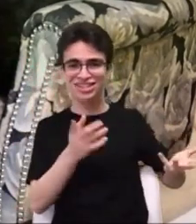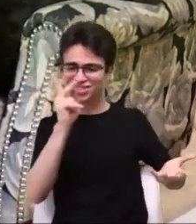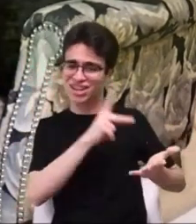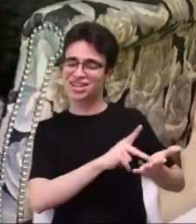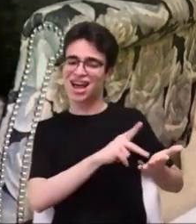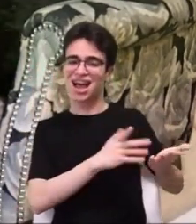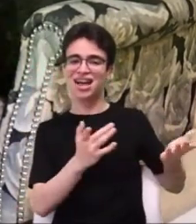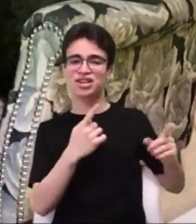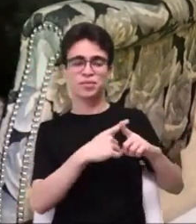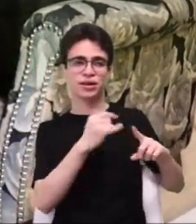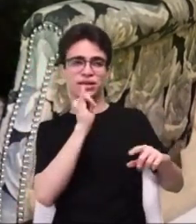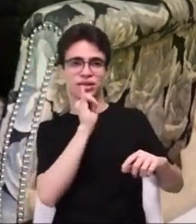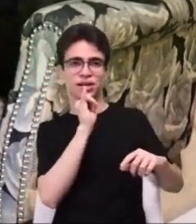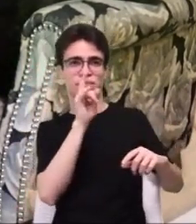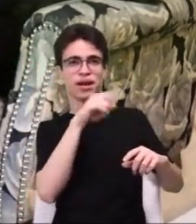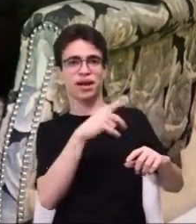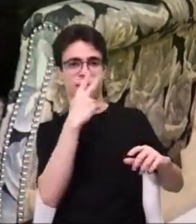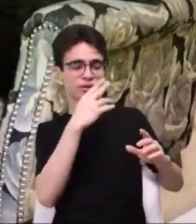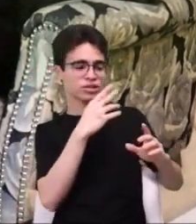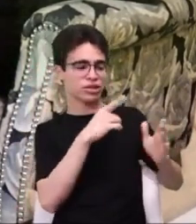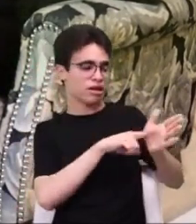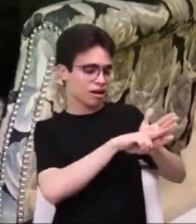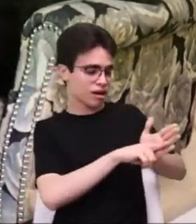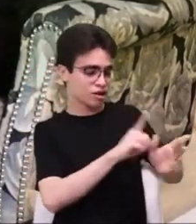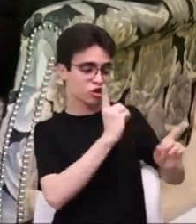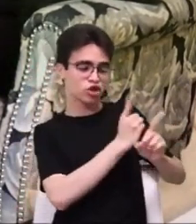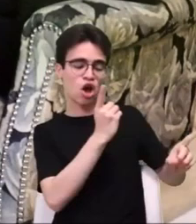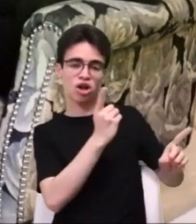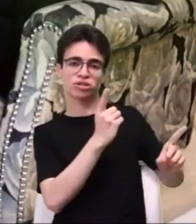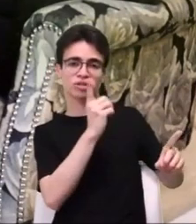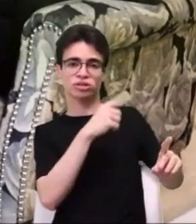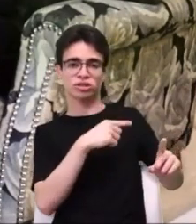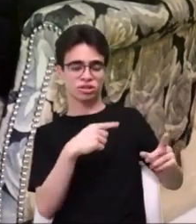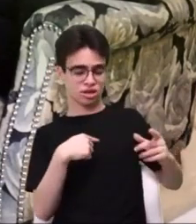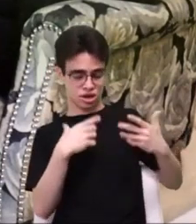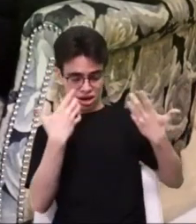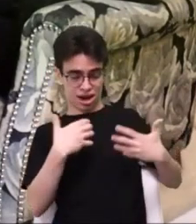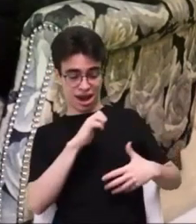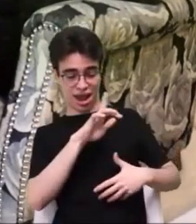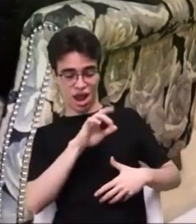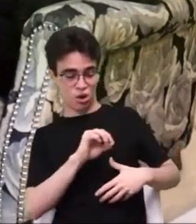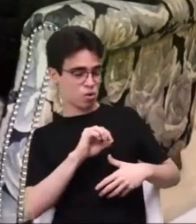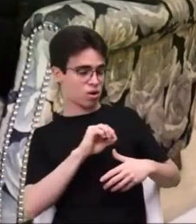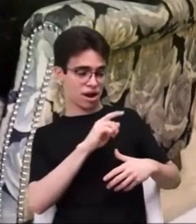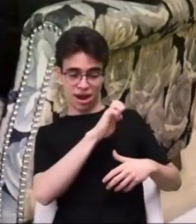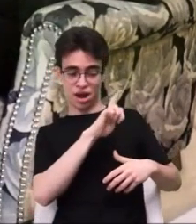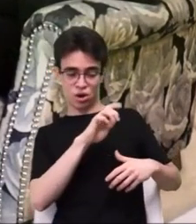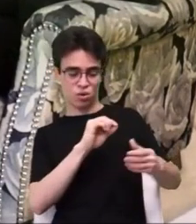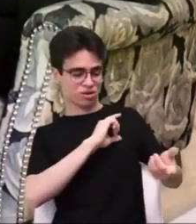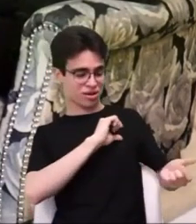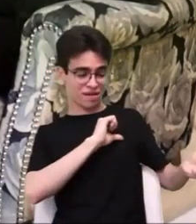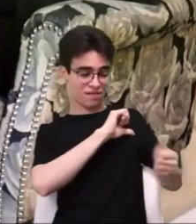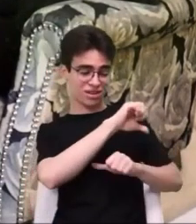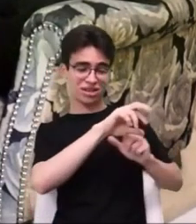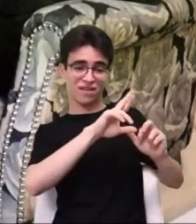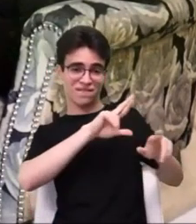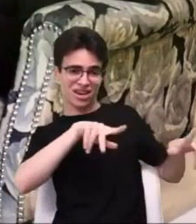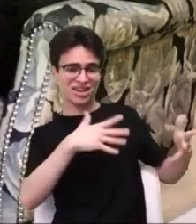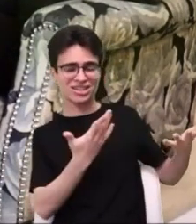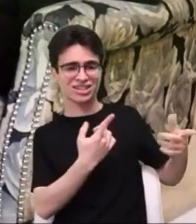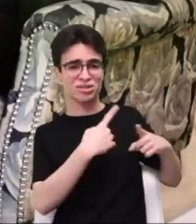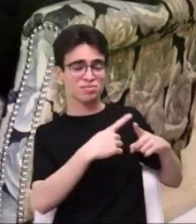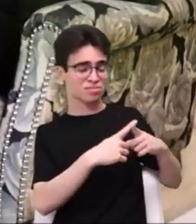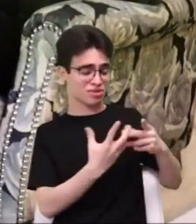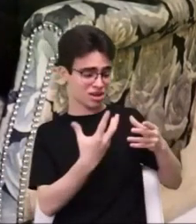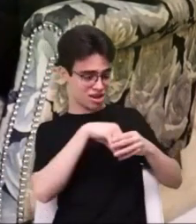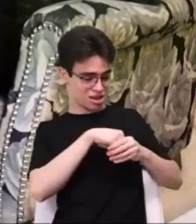aí, que vamos dizer assim, seria o diagnóstico, né? Exato. Então, a distonia do ego tem causas internas, não só causas externas. E